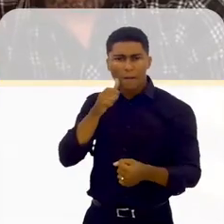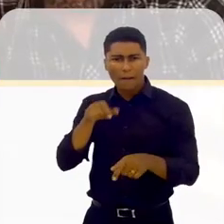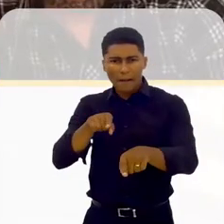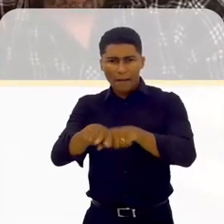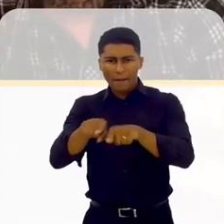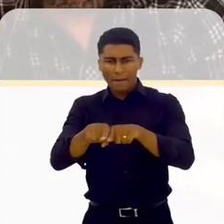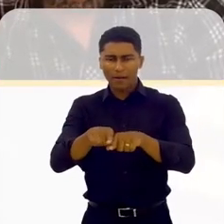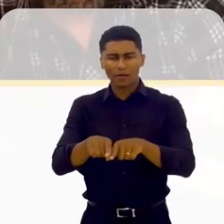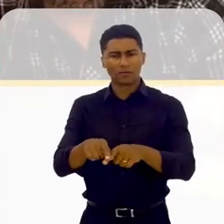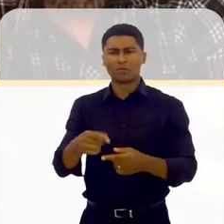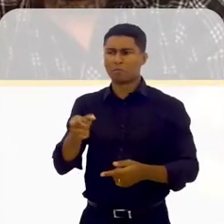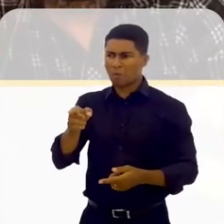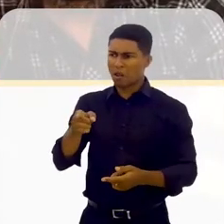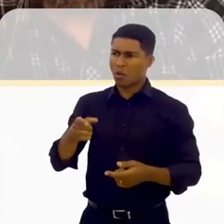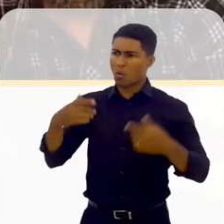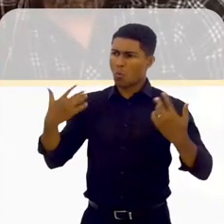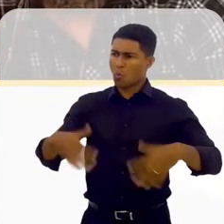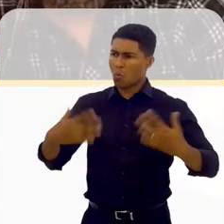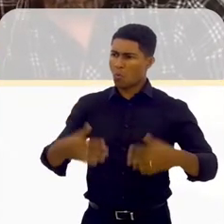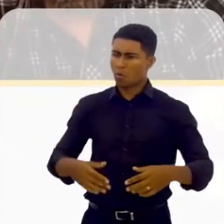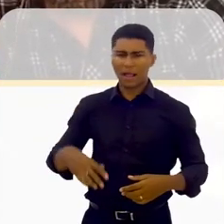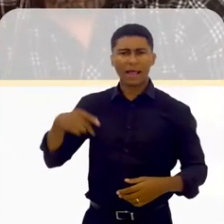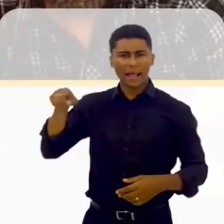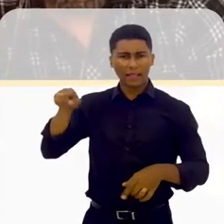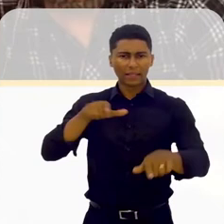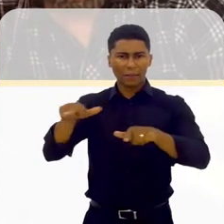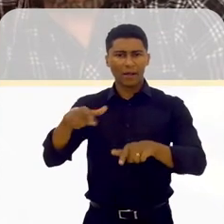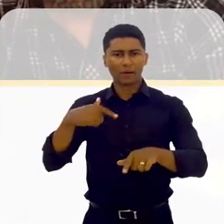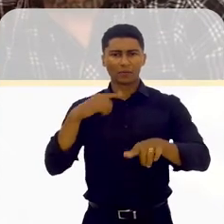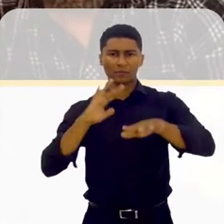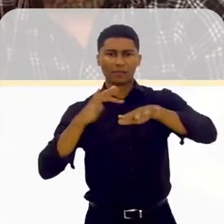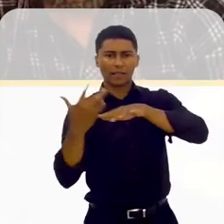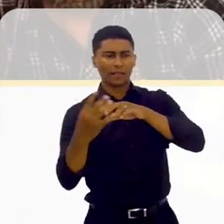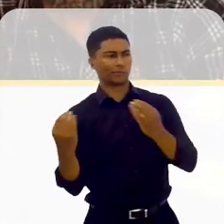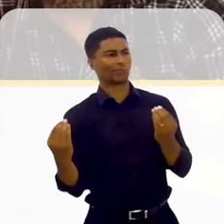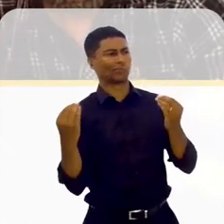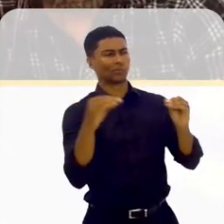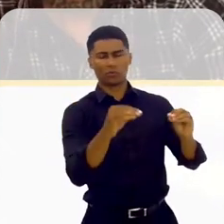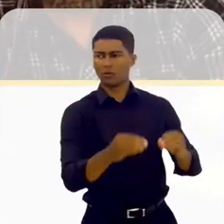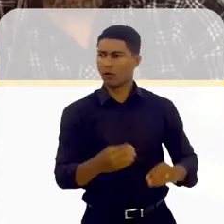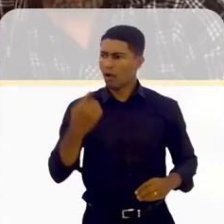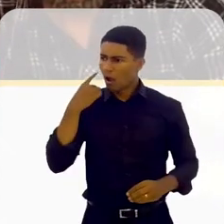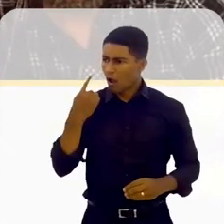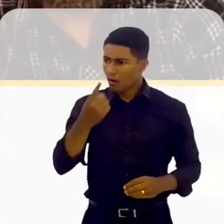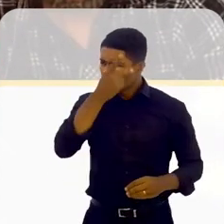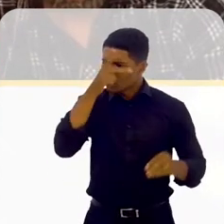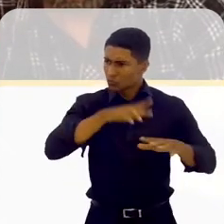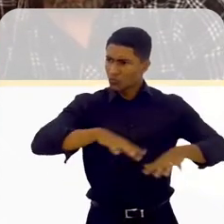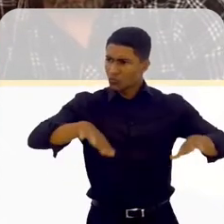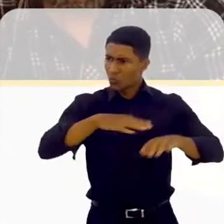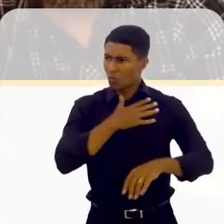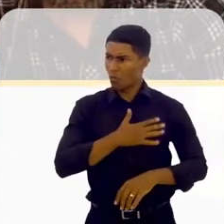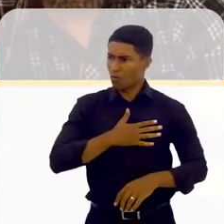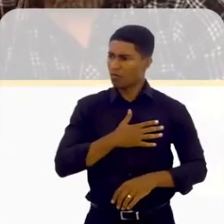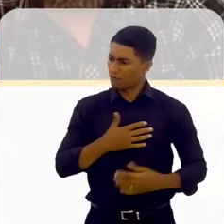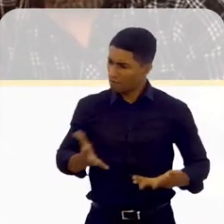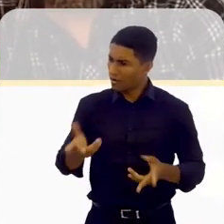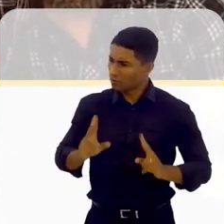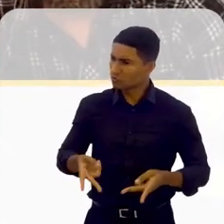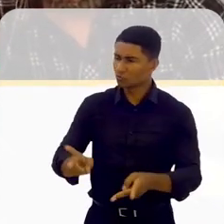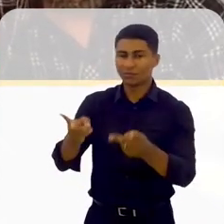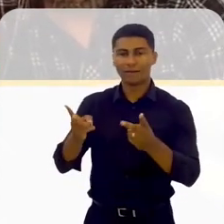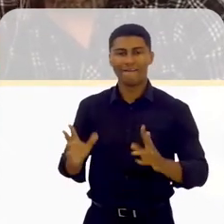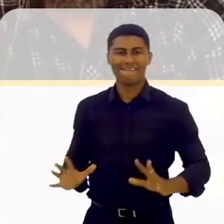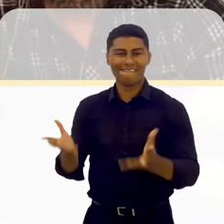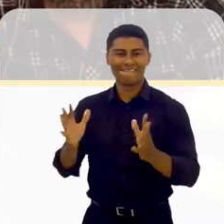causa de um. Que ela fez lá um negócio, a gente pegou, postou, tum, já era, acabou. Está feito. Sonho já está realizado. Agora só crescer esse sonho.